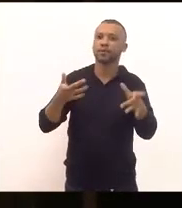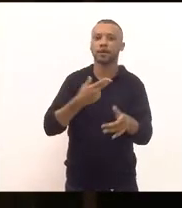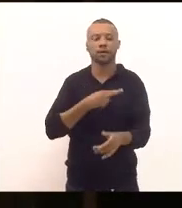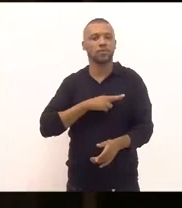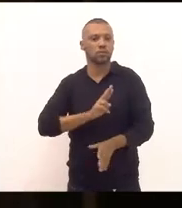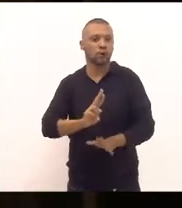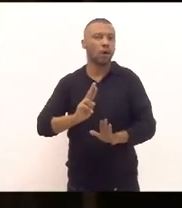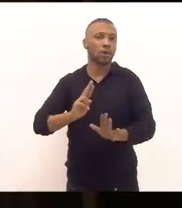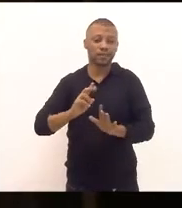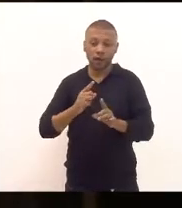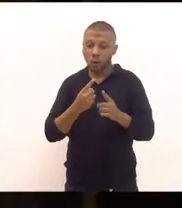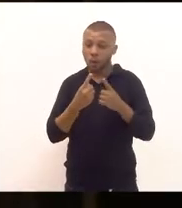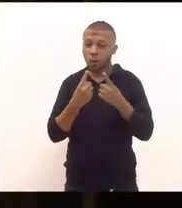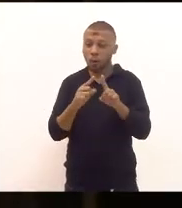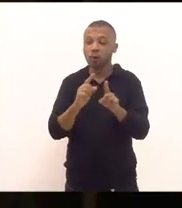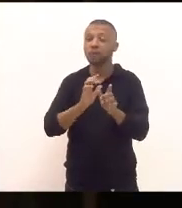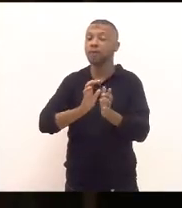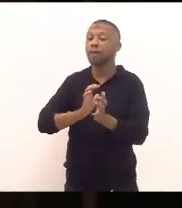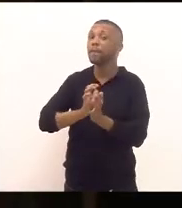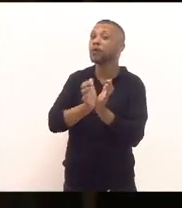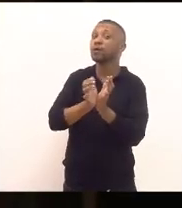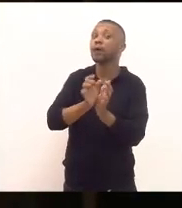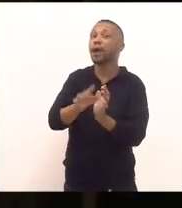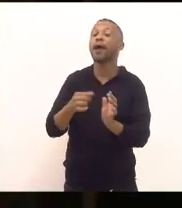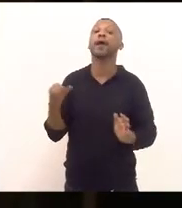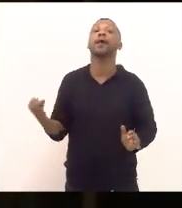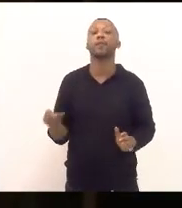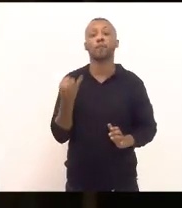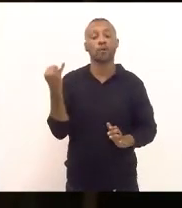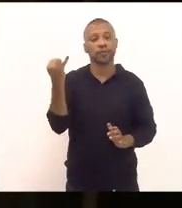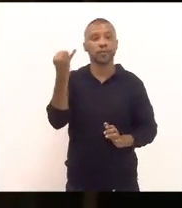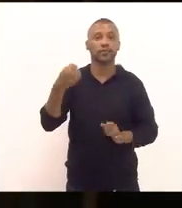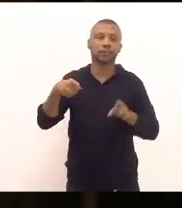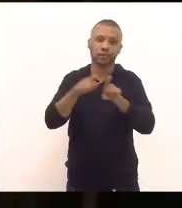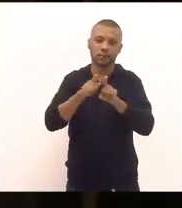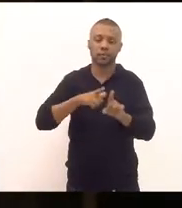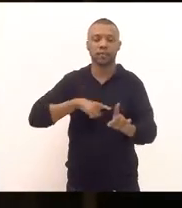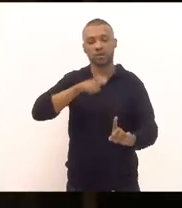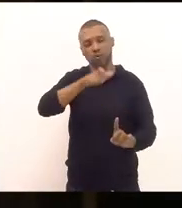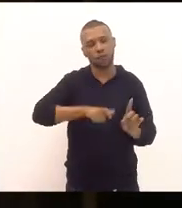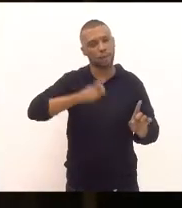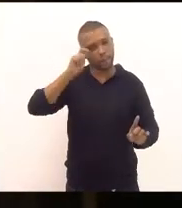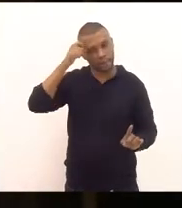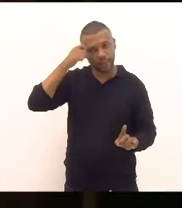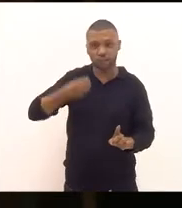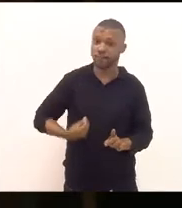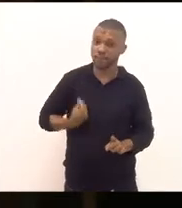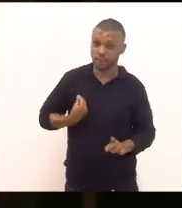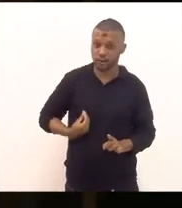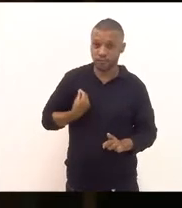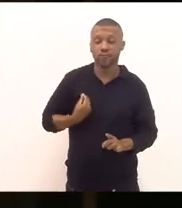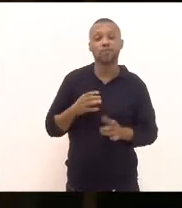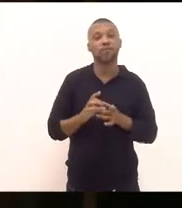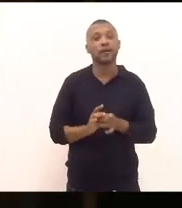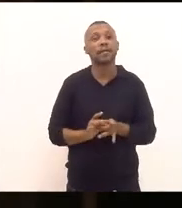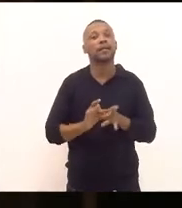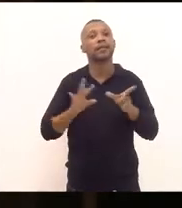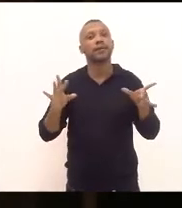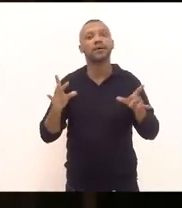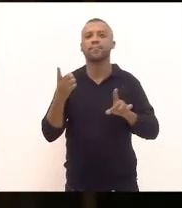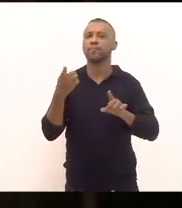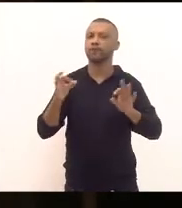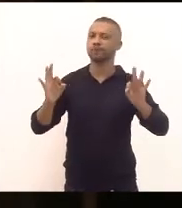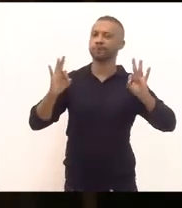religiosa contra o E aí Josué Fundamental e ter um homem preto vivo Livre